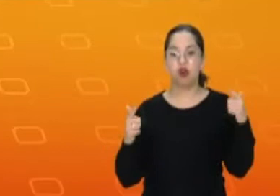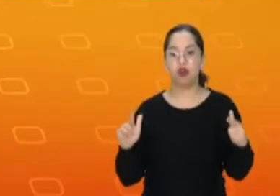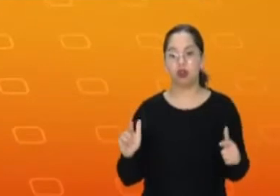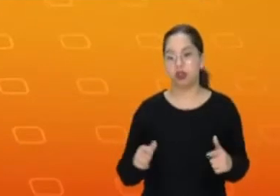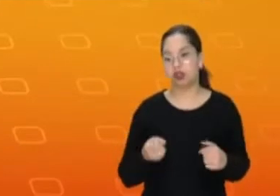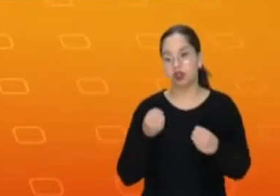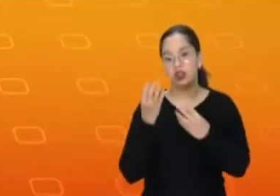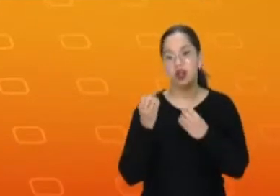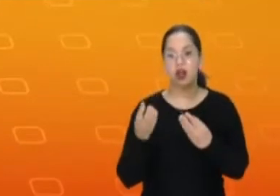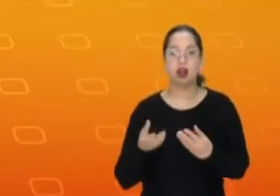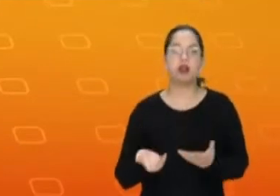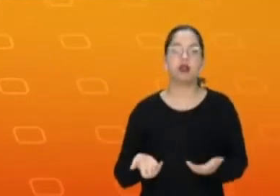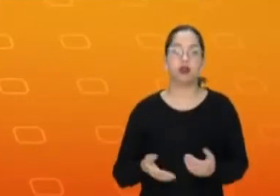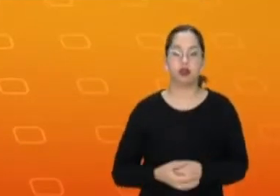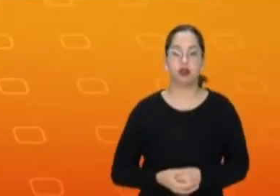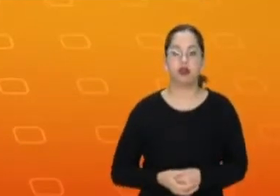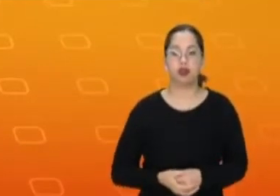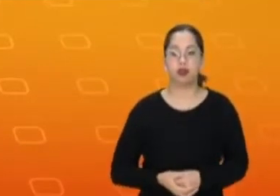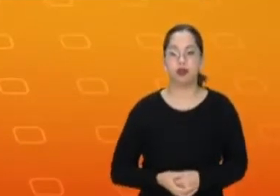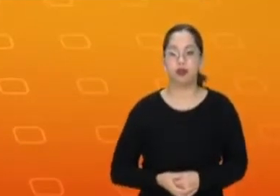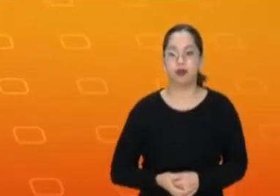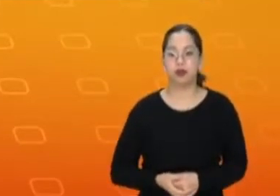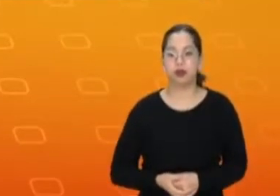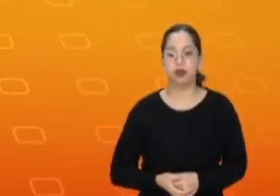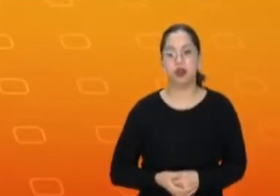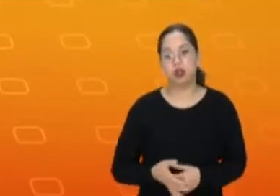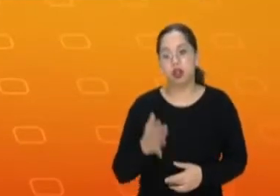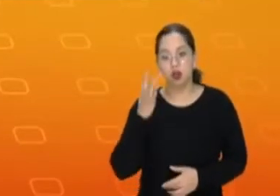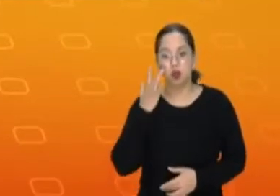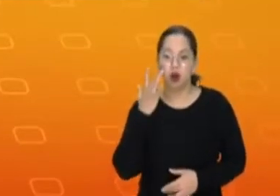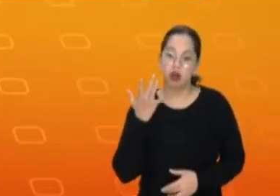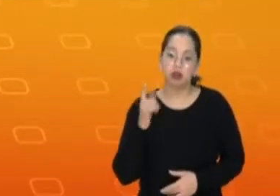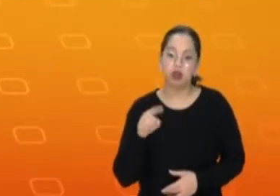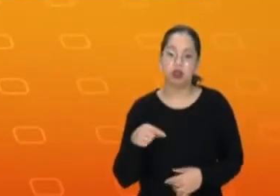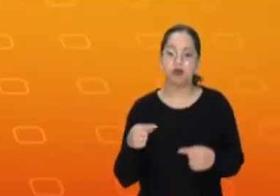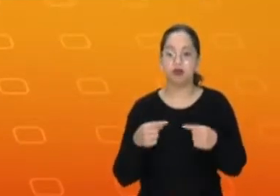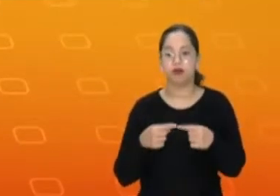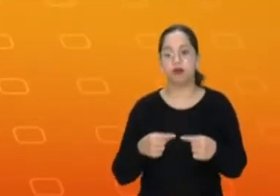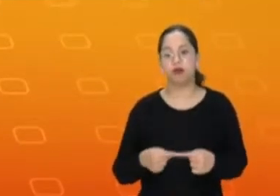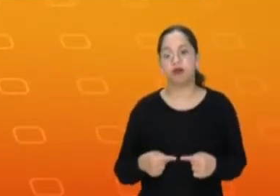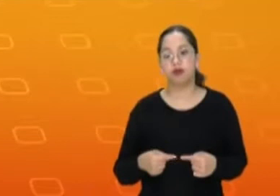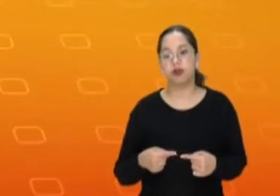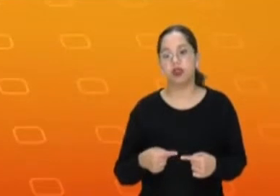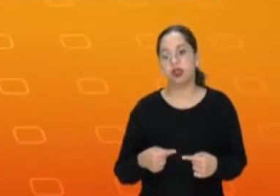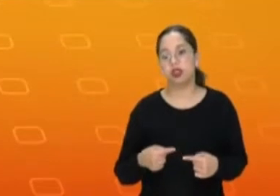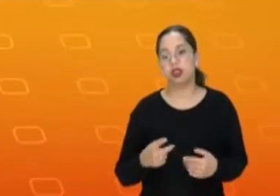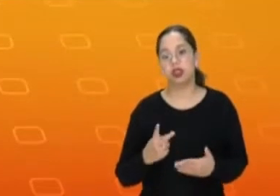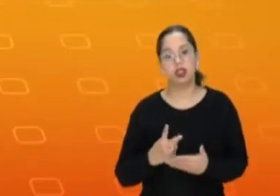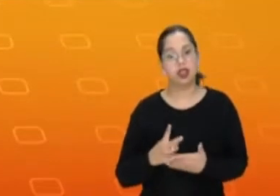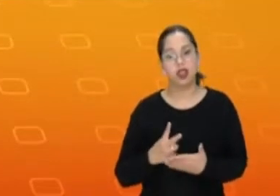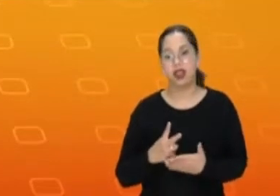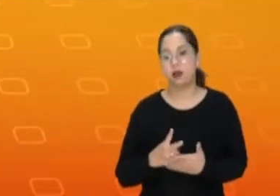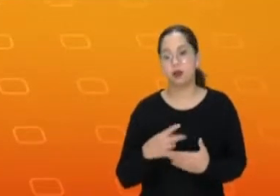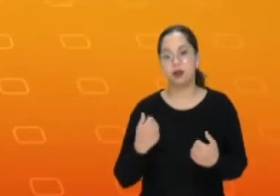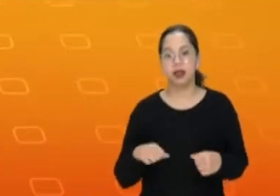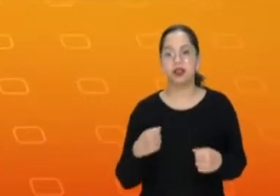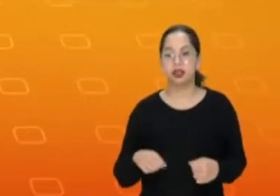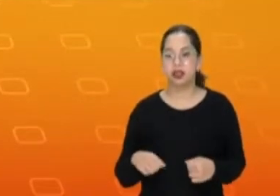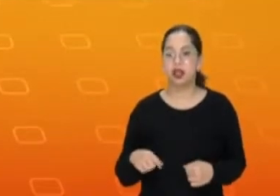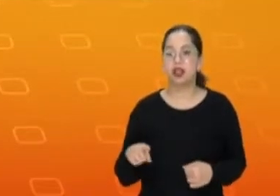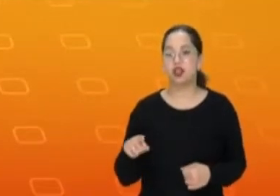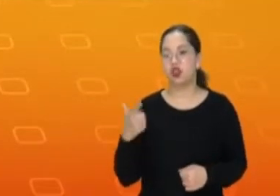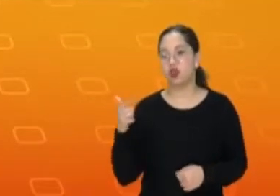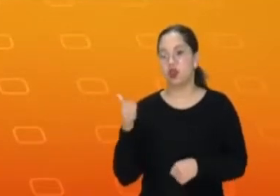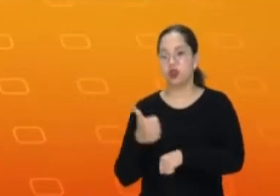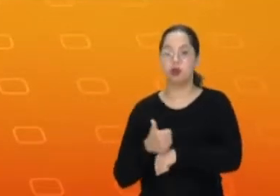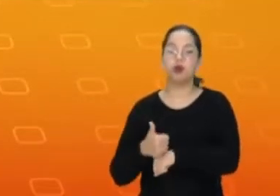de informação. E eu acho que é isso, assim. Então a gente vai estar cada vez mais dependente de profissionais de tecnologia para a área